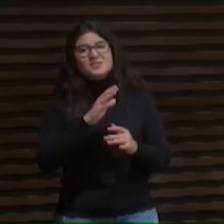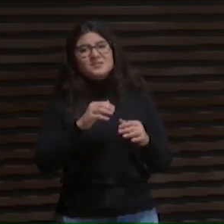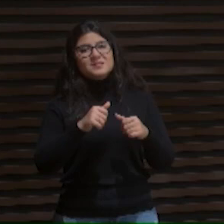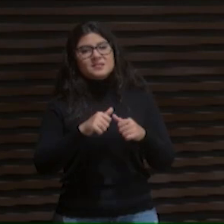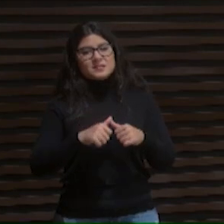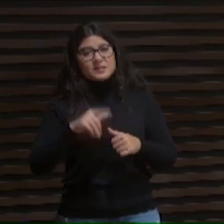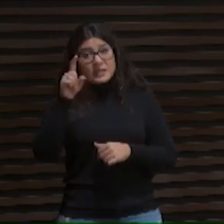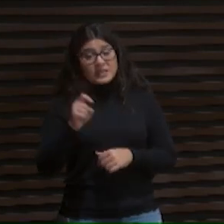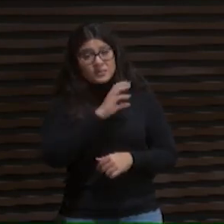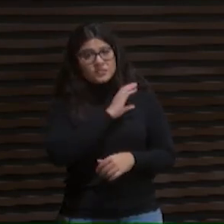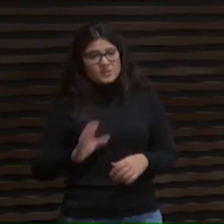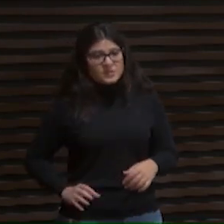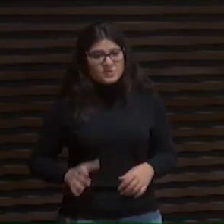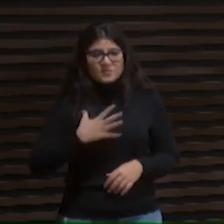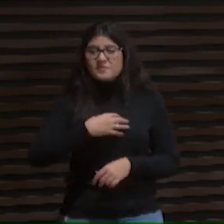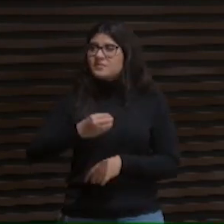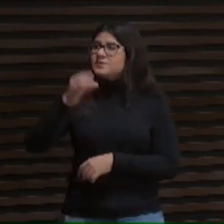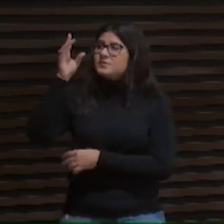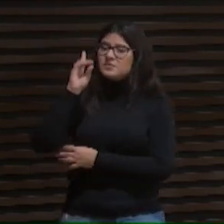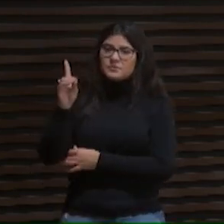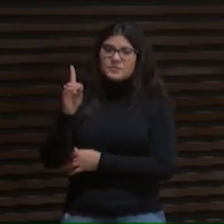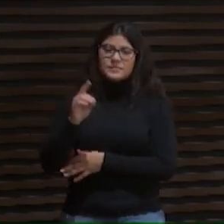Cristo, é o Filho.